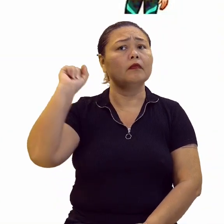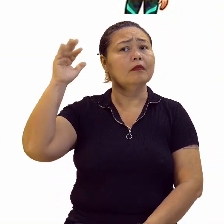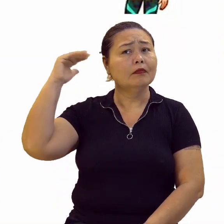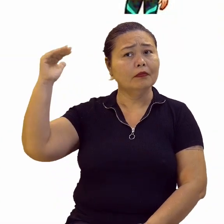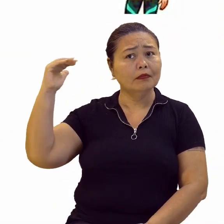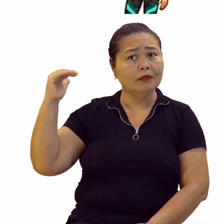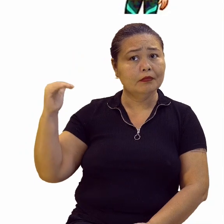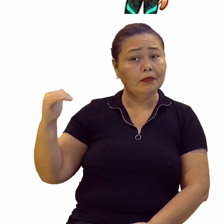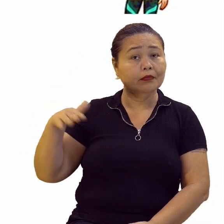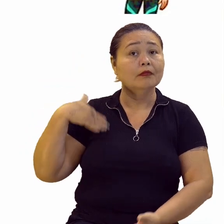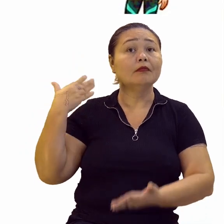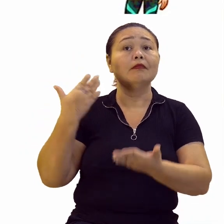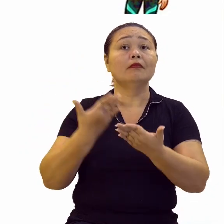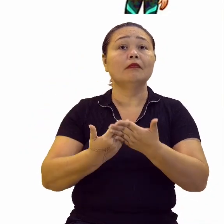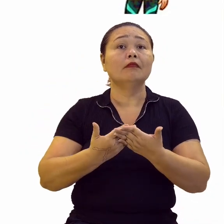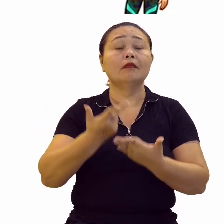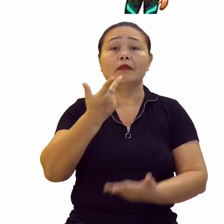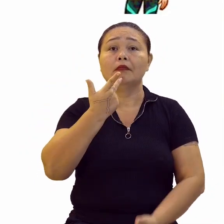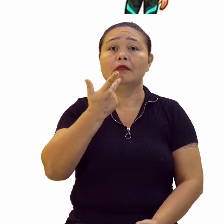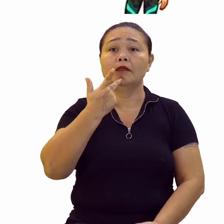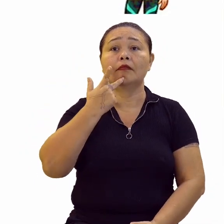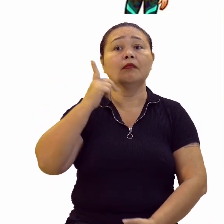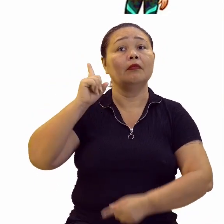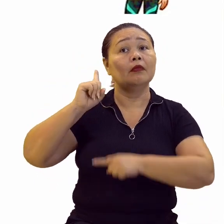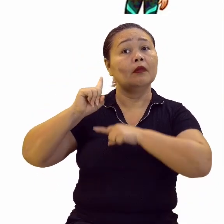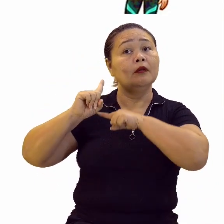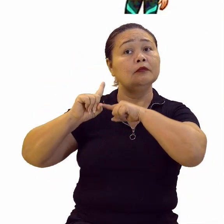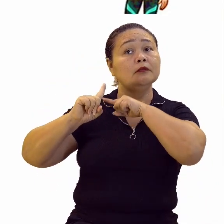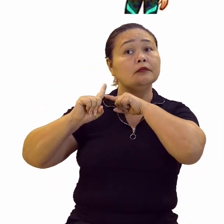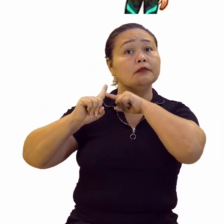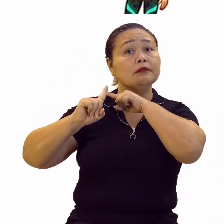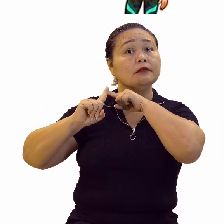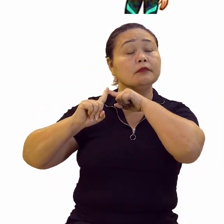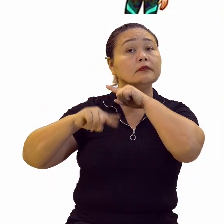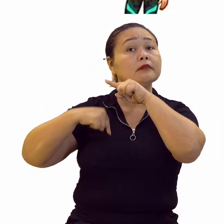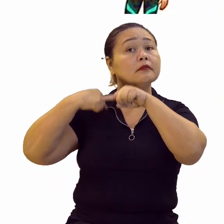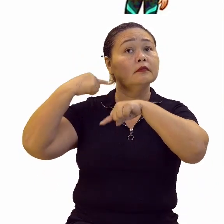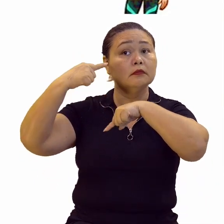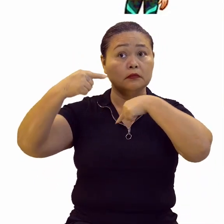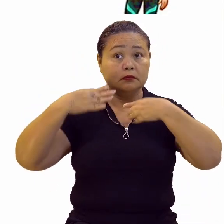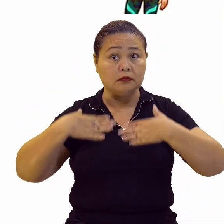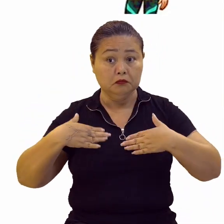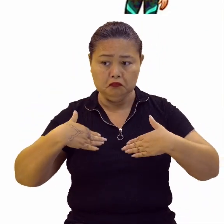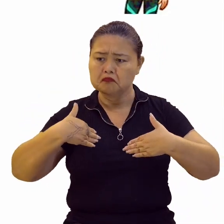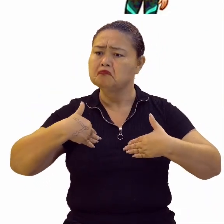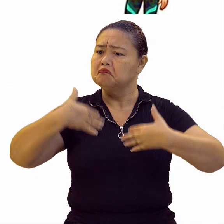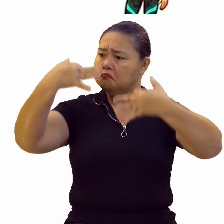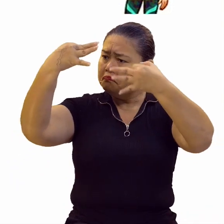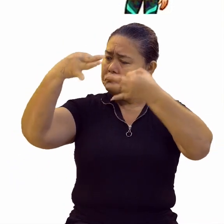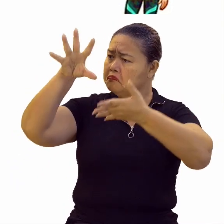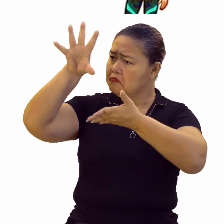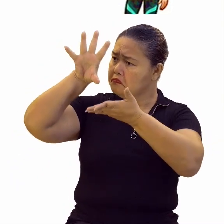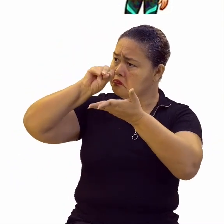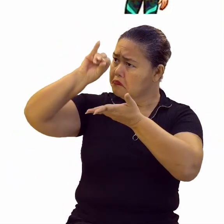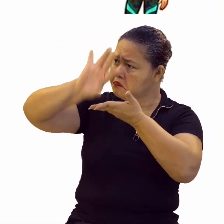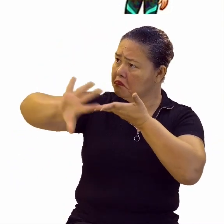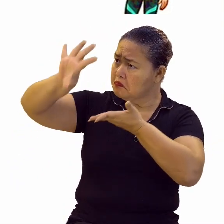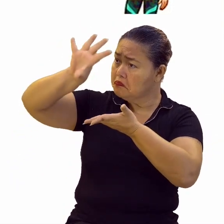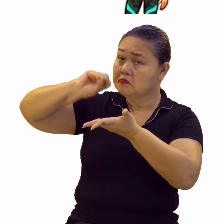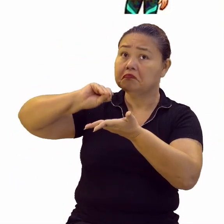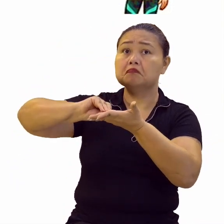aula. Então, nós mencionamos aí sobre o ciclo corpo padrão da imagem corporal até